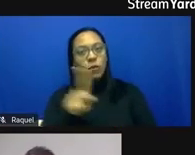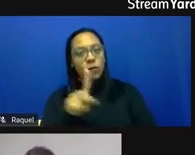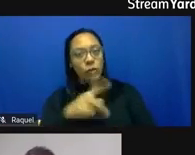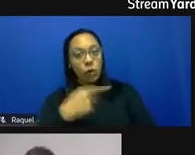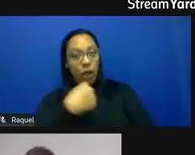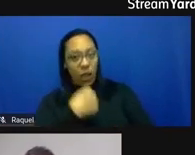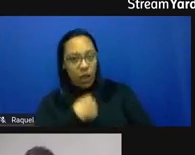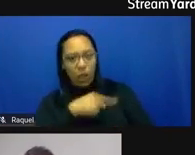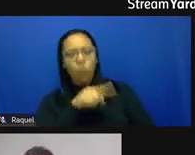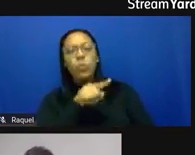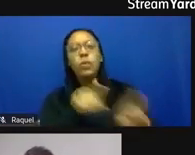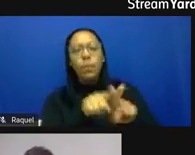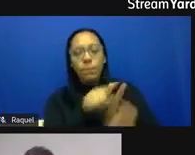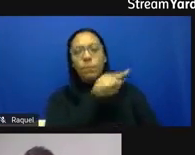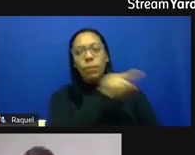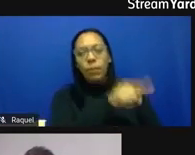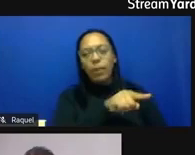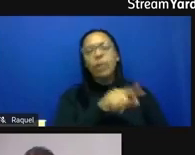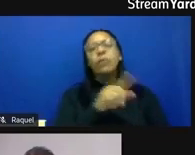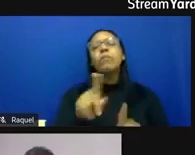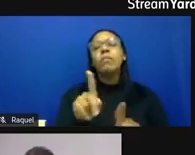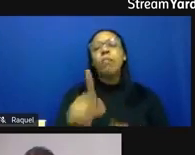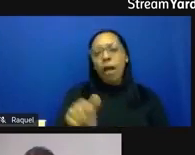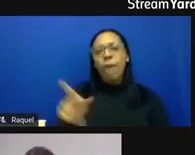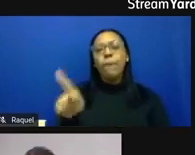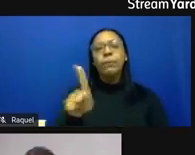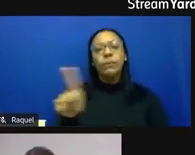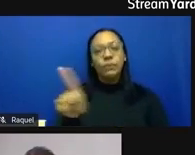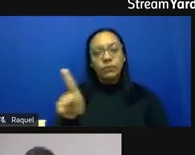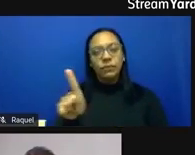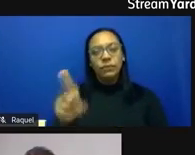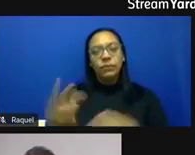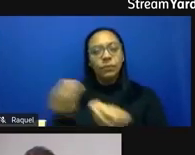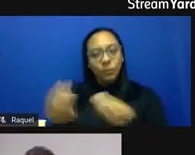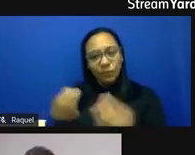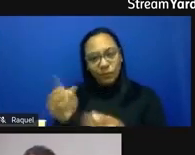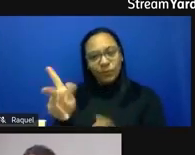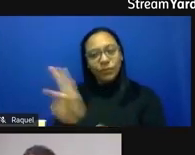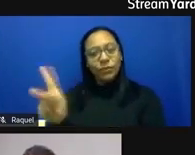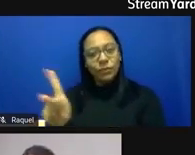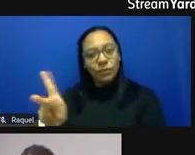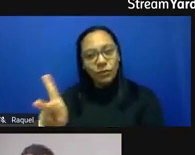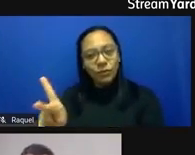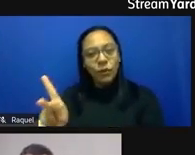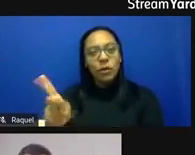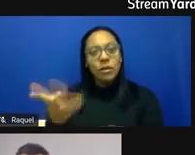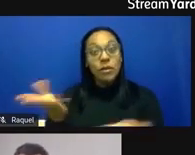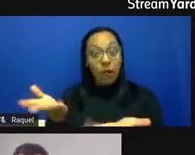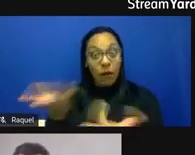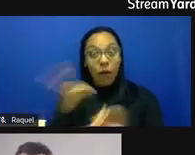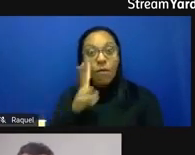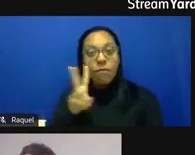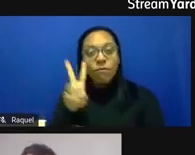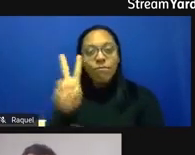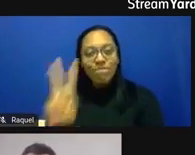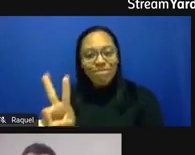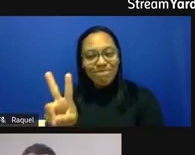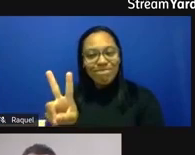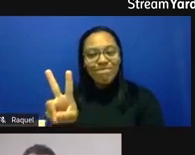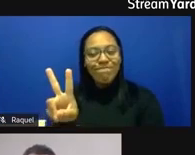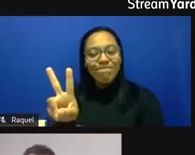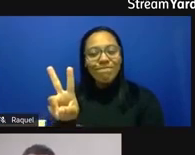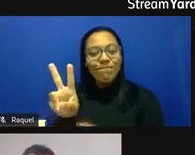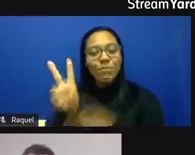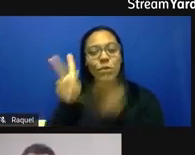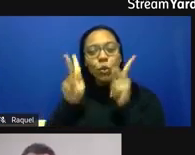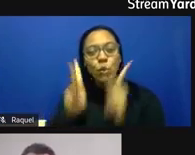somos professoras, para os professores, as professoras que estão nos assistindo, muitas pessoas de